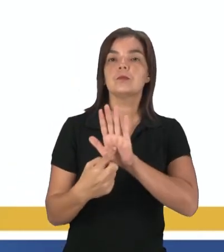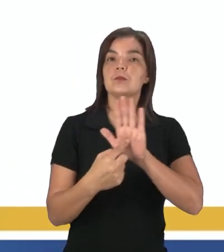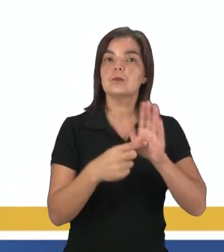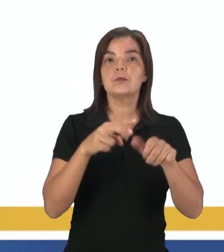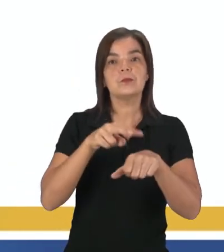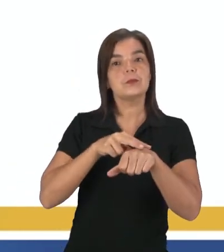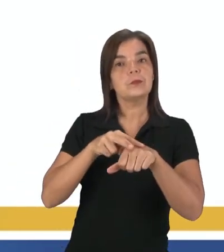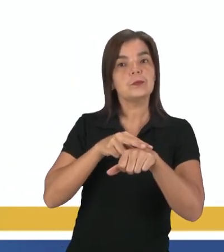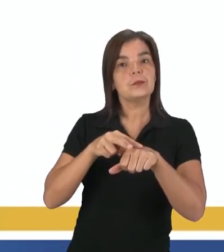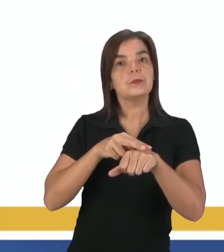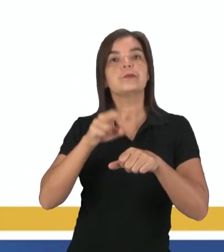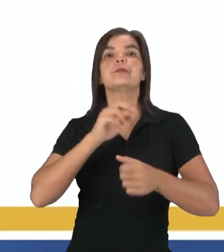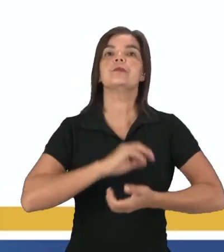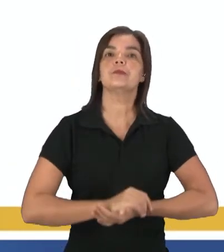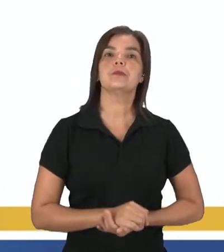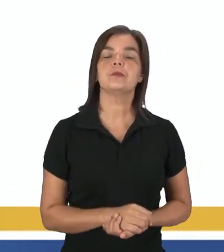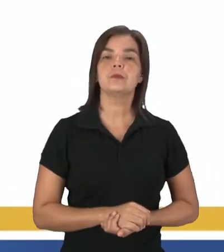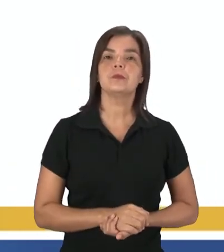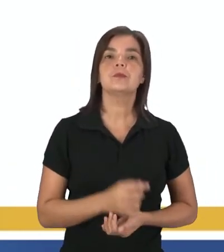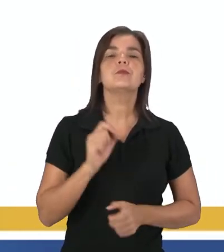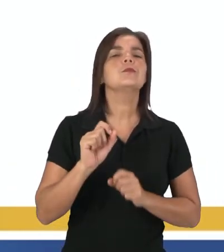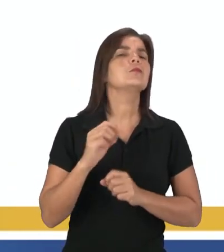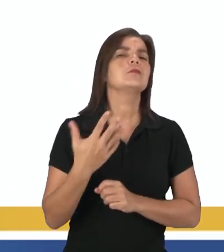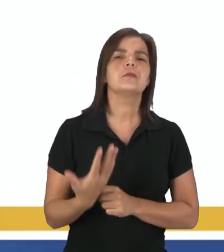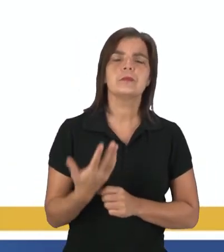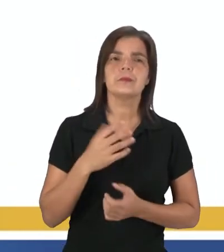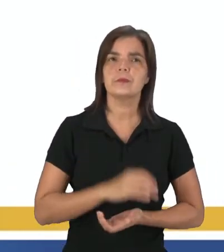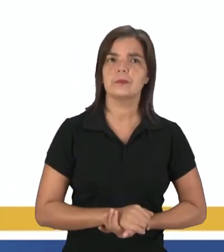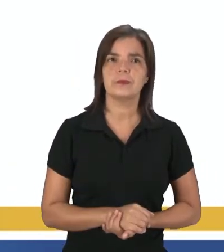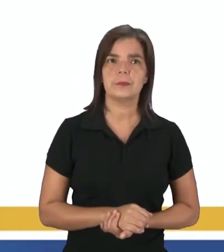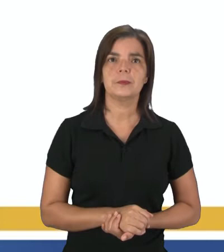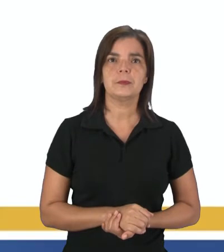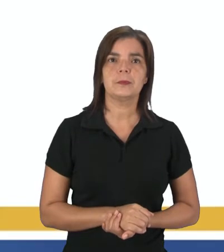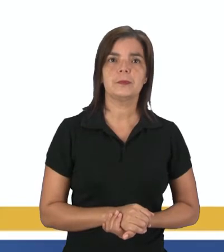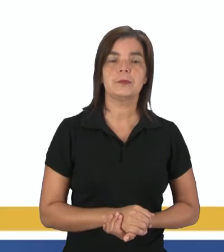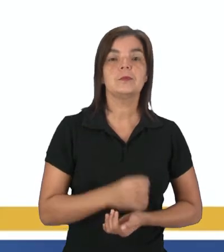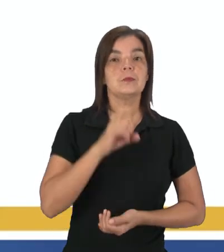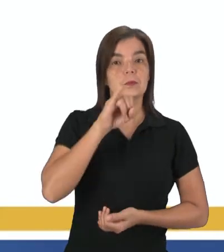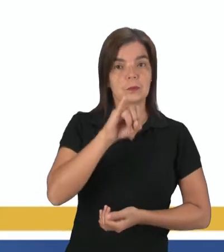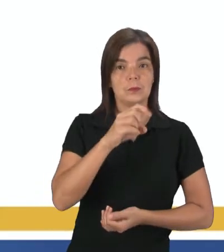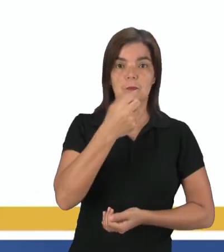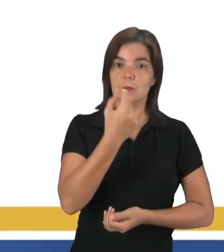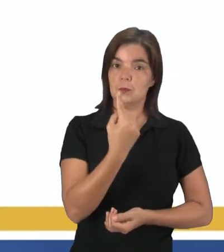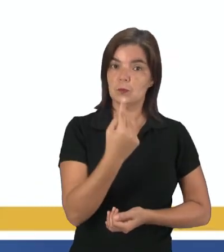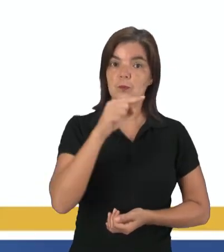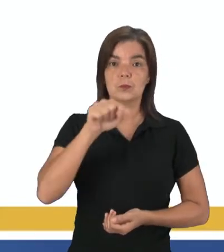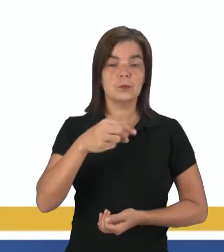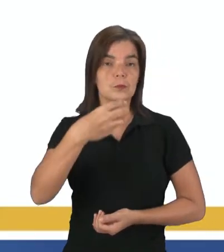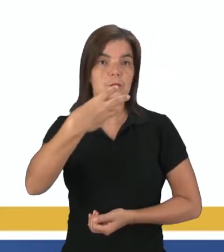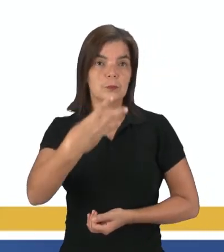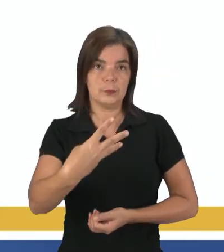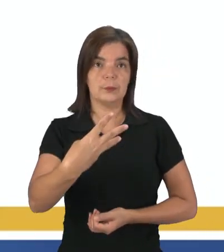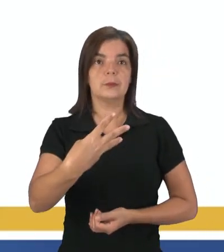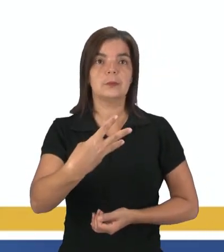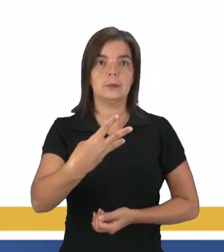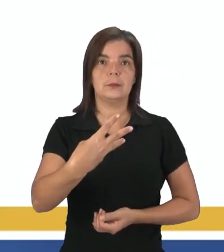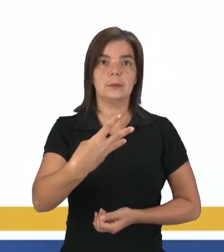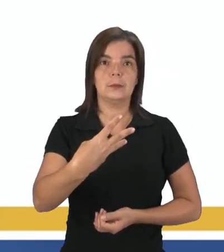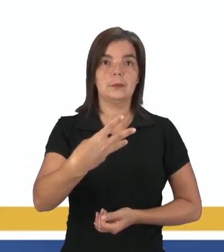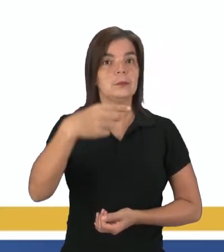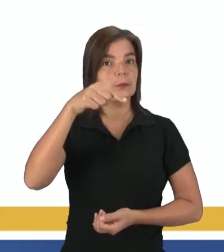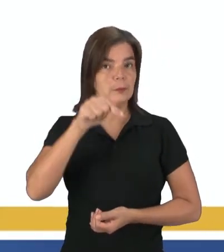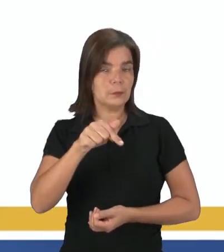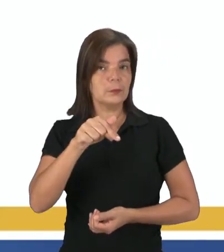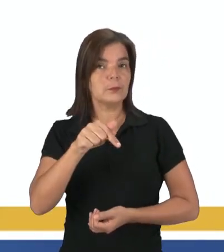verde na imagem abaixo. Gente, o que foi que aconteceu aqui? Bom, se é 1,37, eu